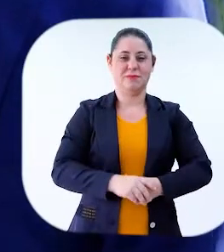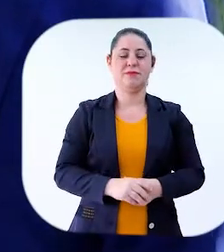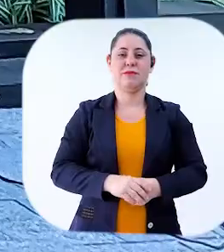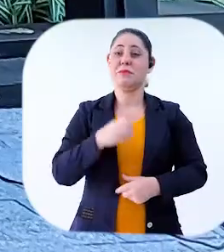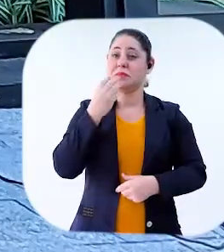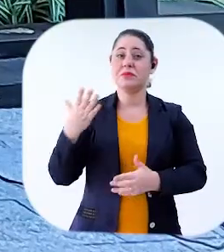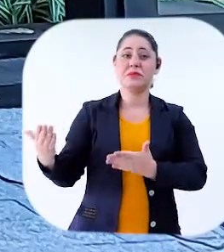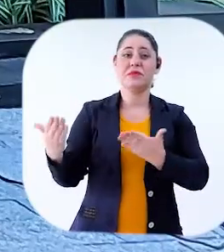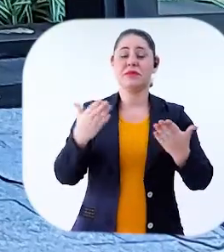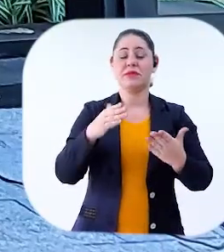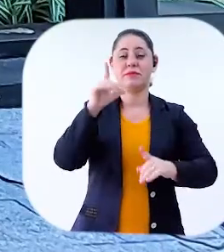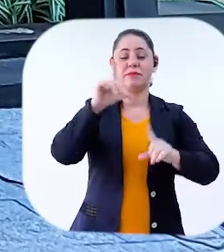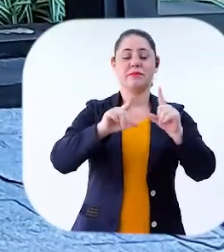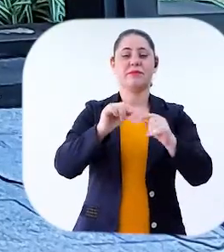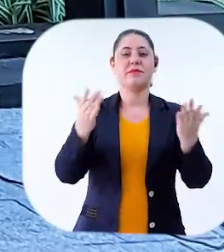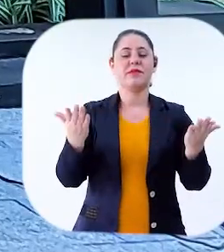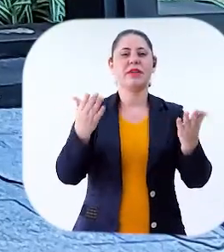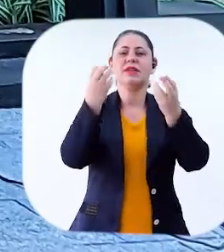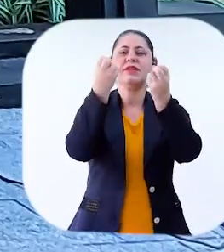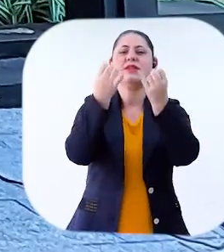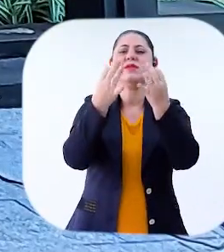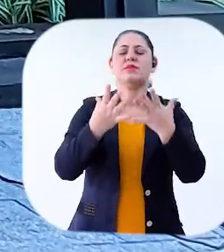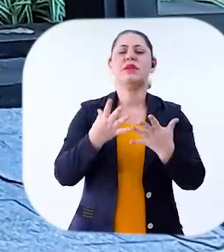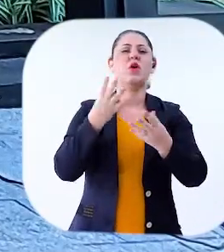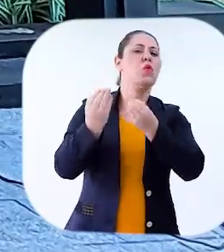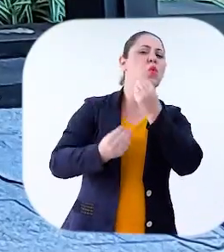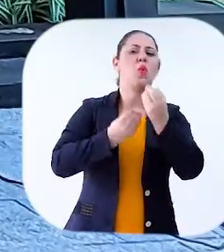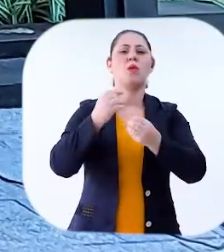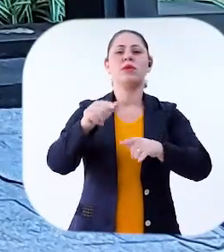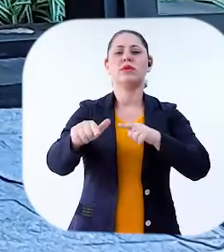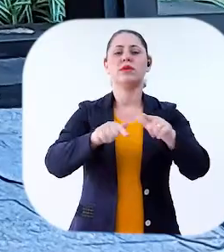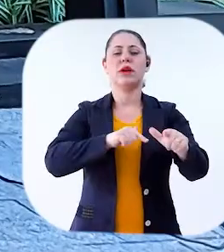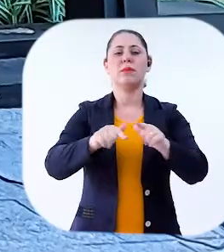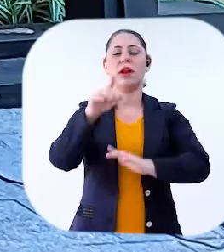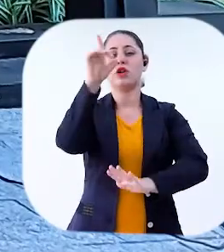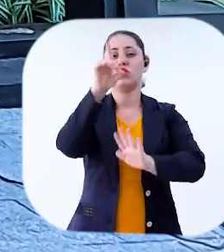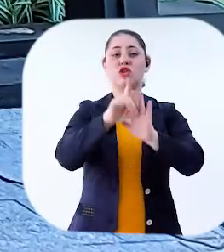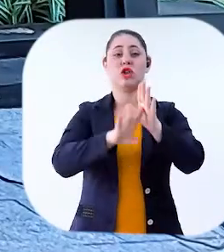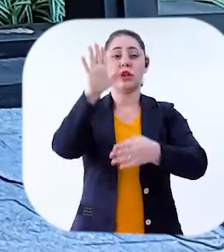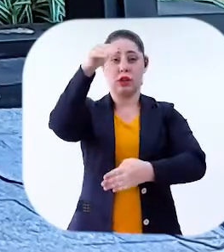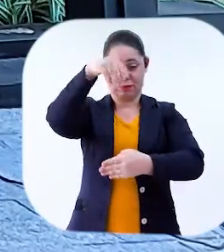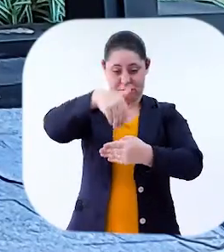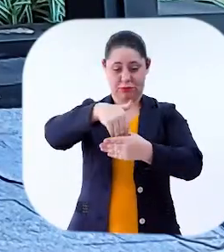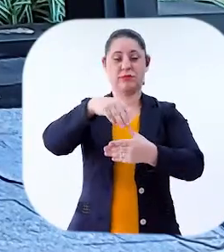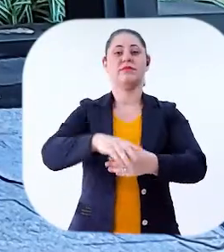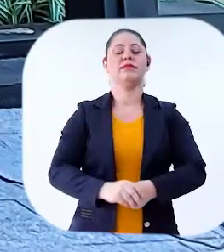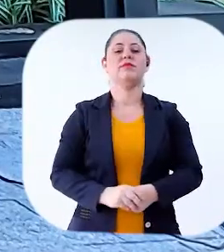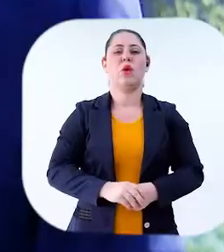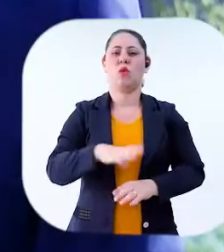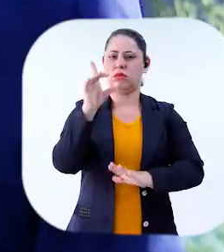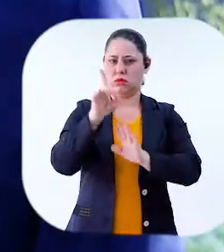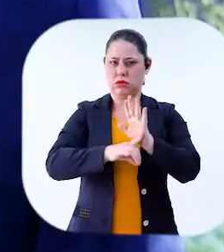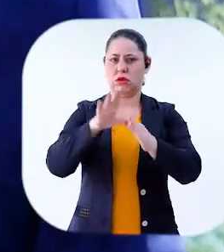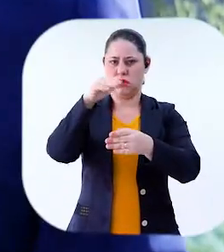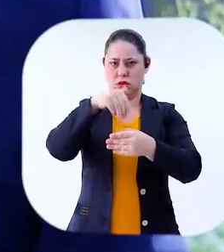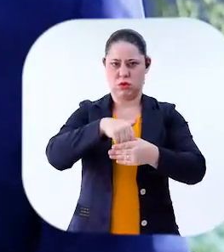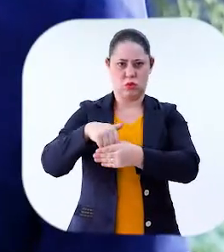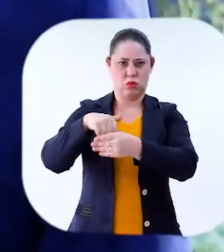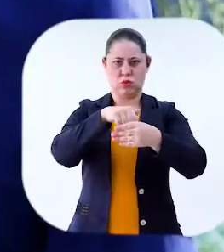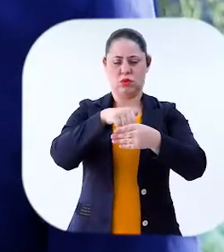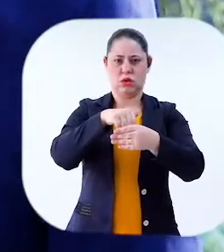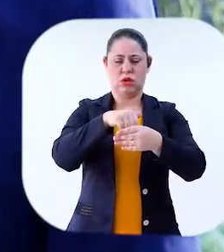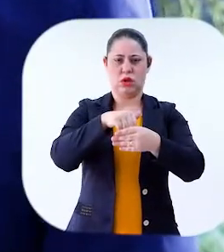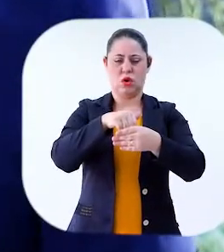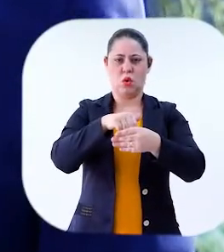disposição. Seja bem-vindo ao programa, doutor, e começa explicando pra gente aí como que é trabalhar com direito eleitoral. O direito eleitoral,